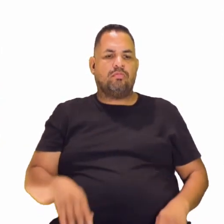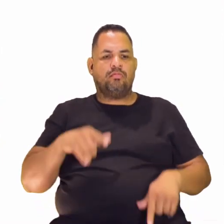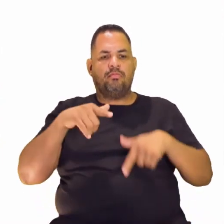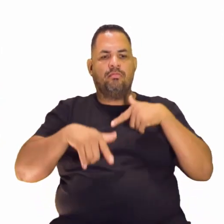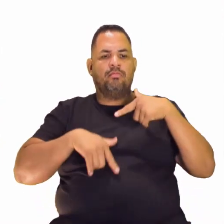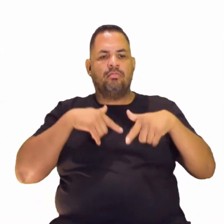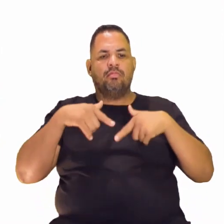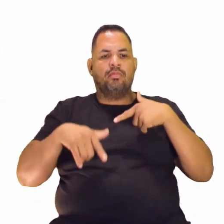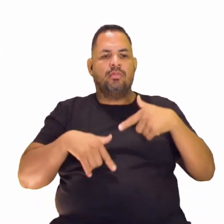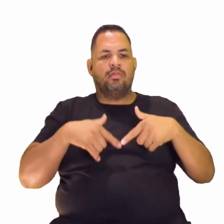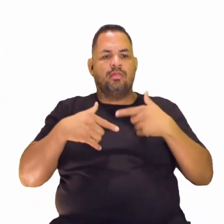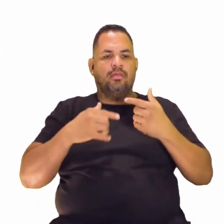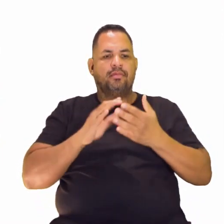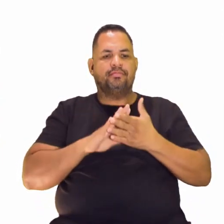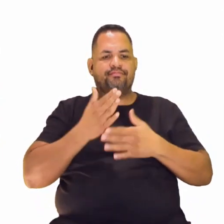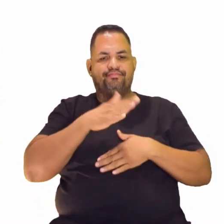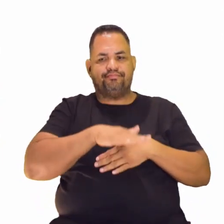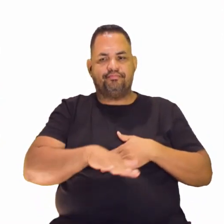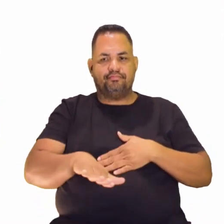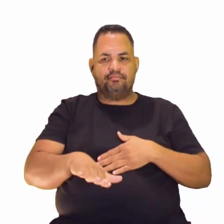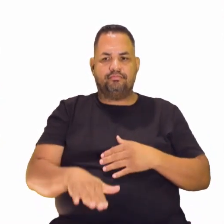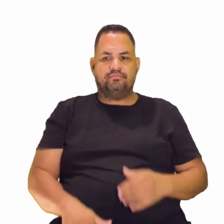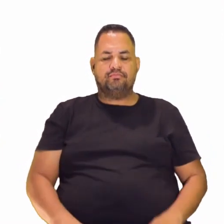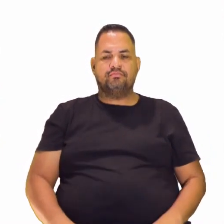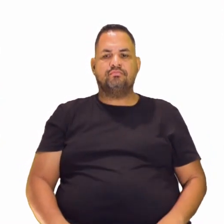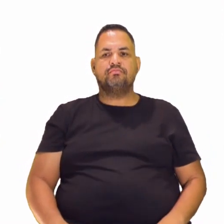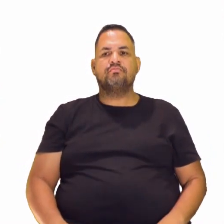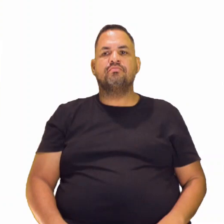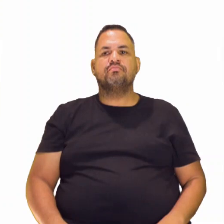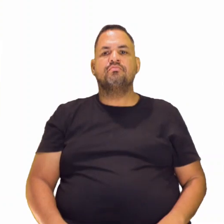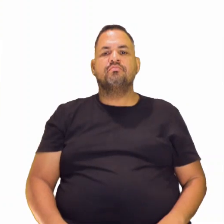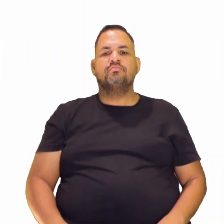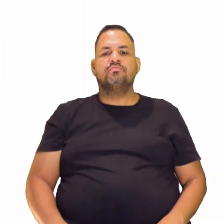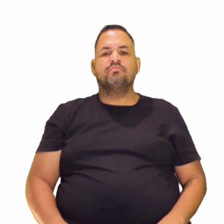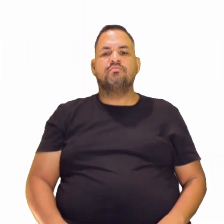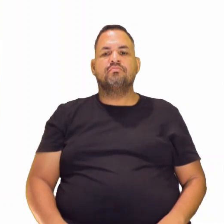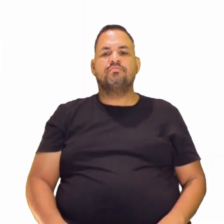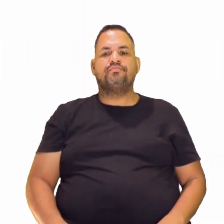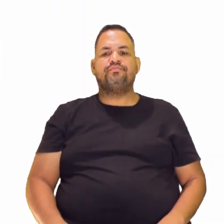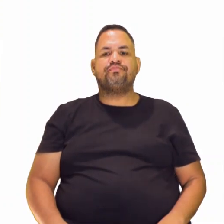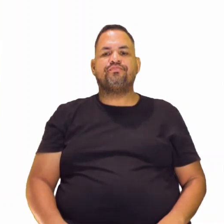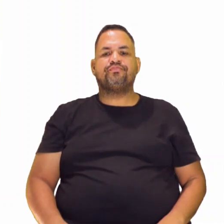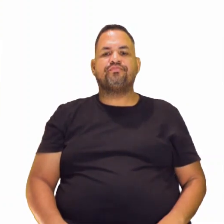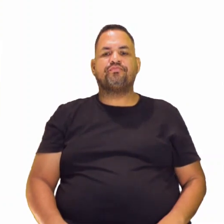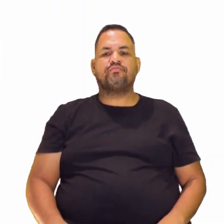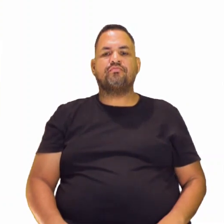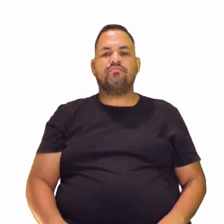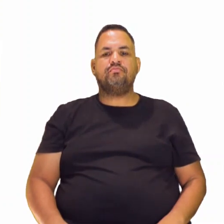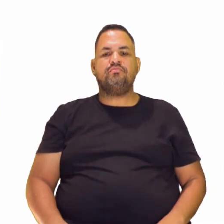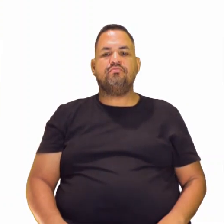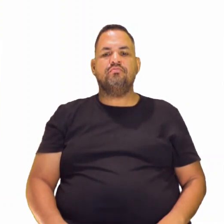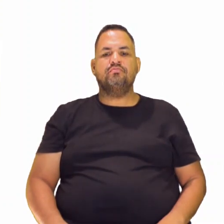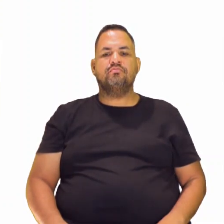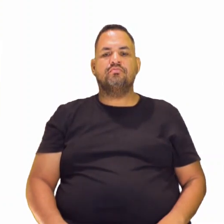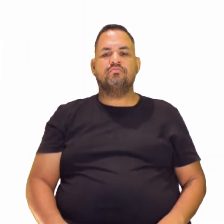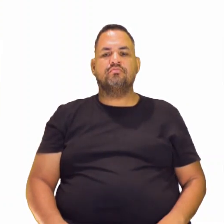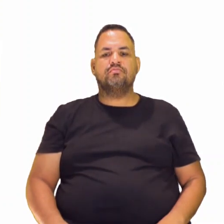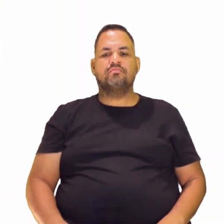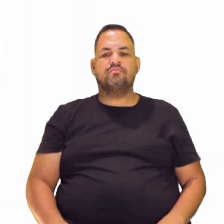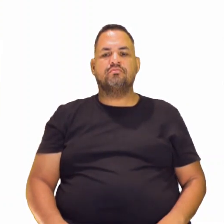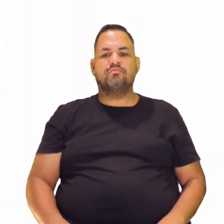trabalhos com crianças. Tá? Então, essa máscara Mbuya, do